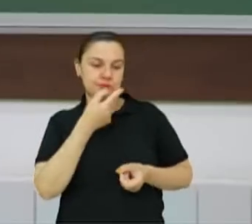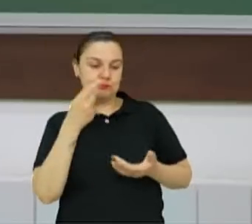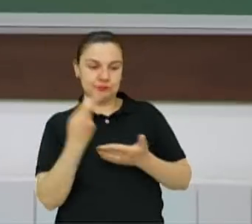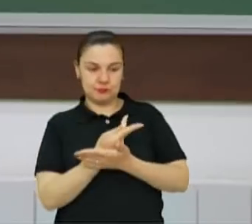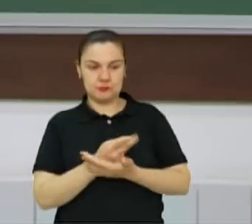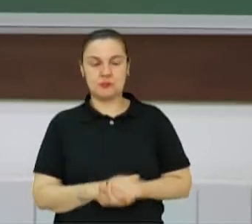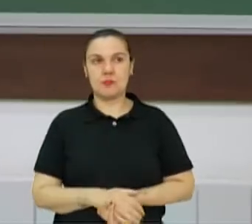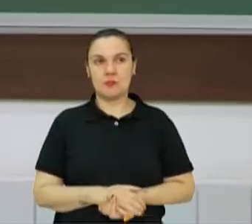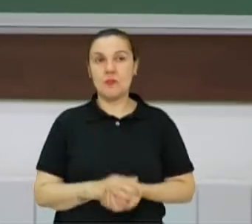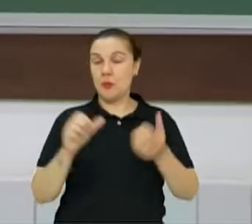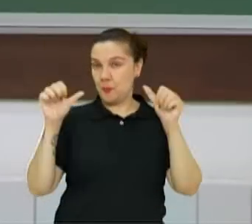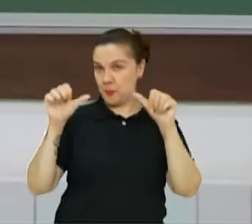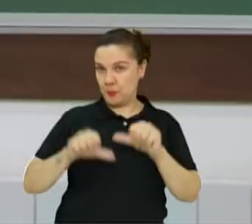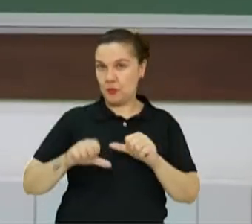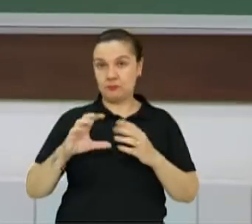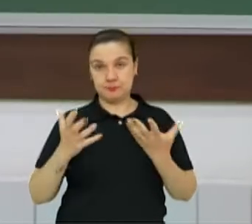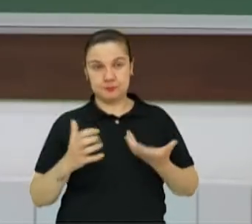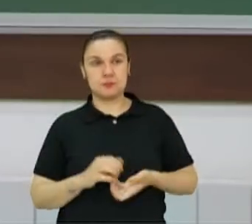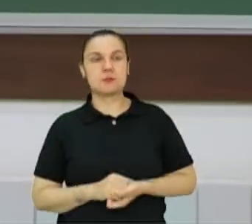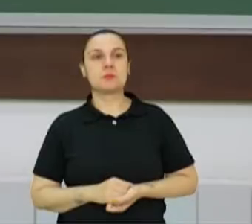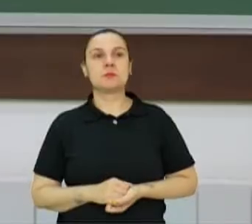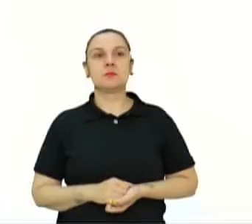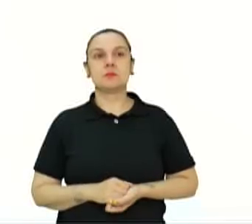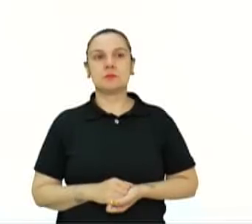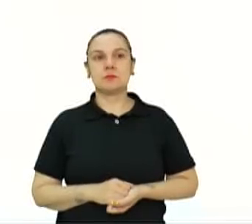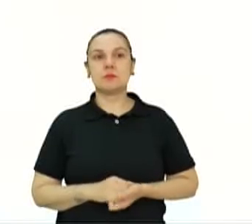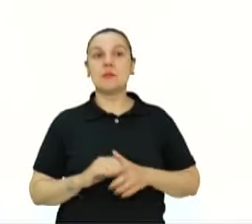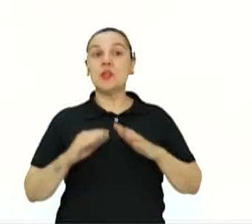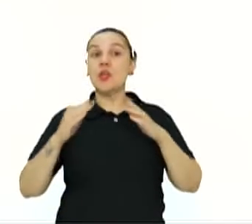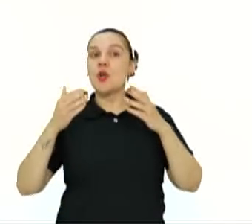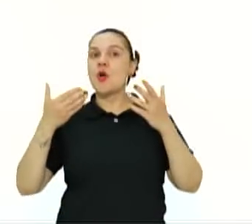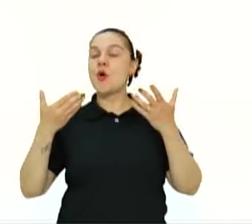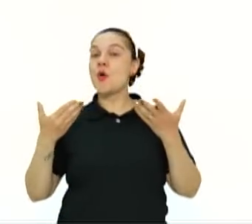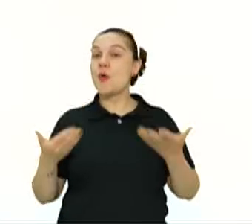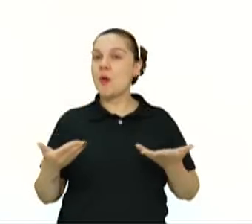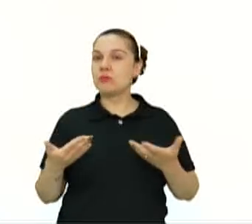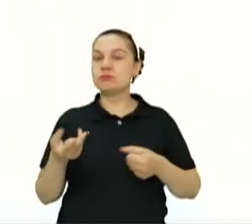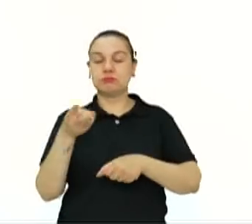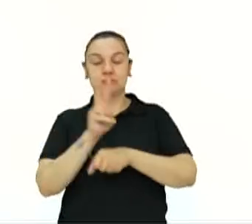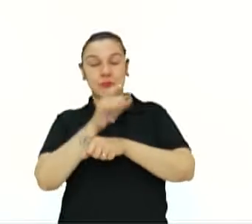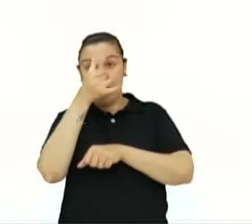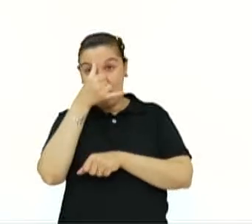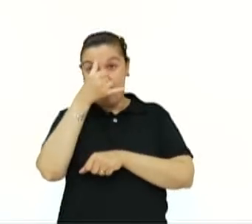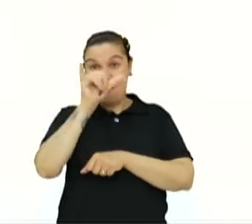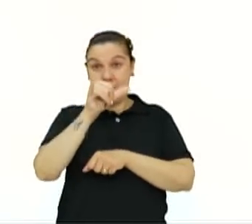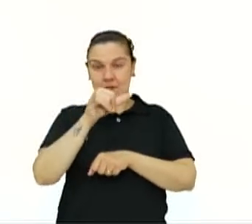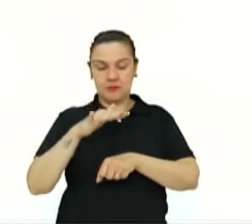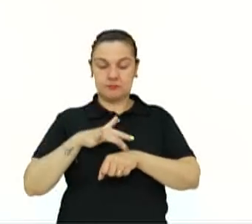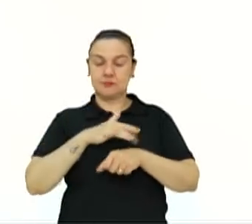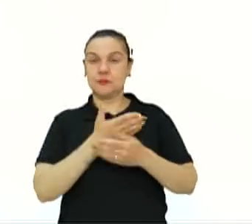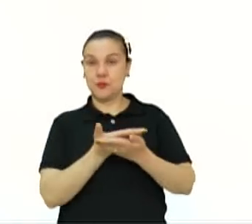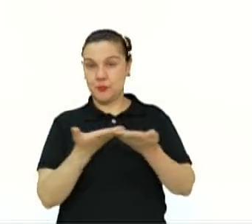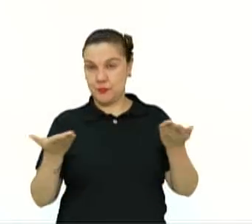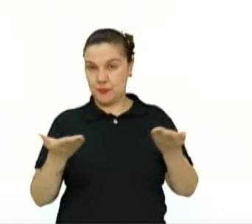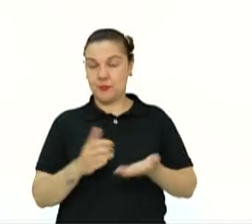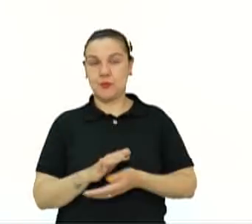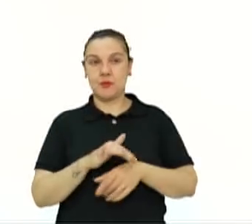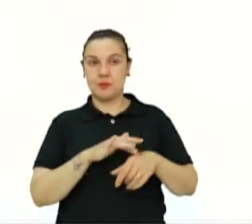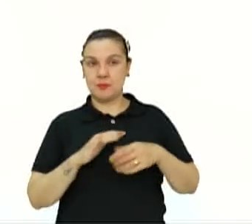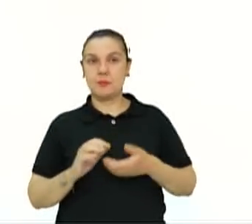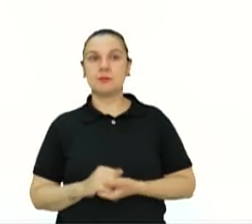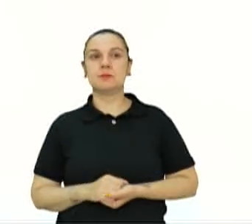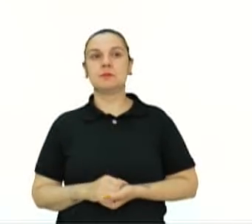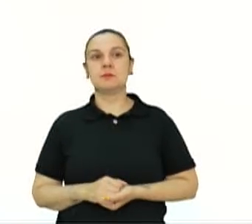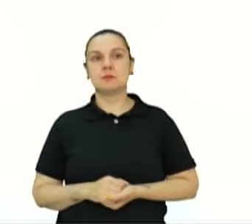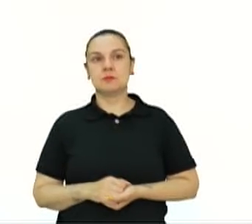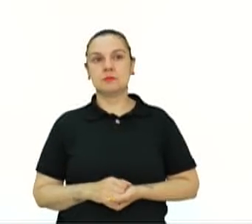errado, né? Agravando ainda mais a situação. E quais são os procedimentos para evitar essas e outras